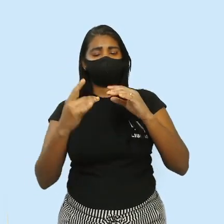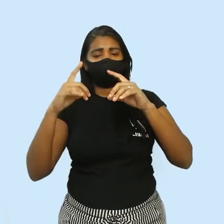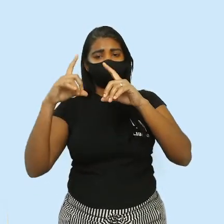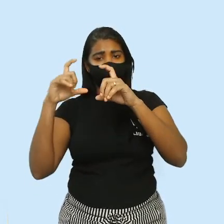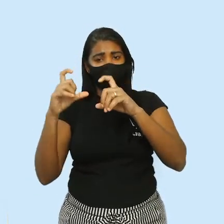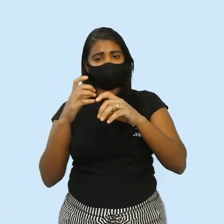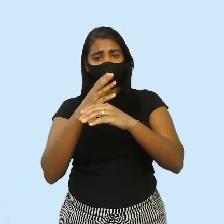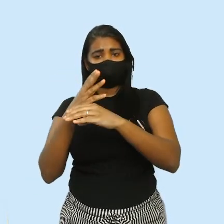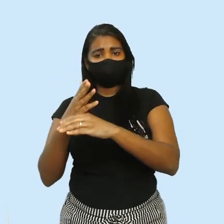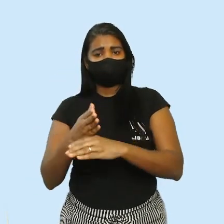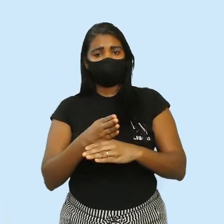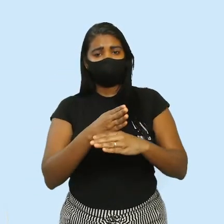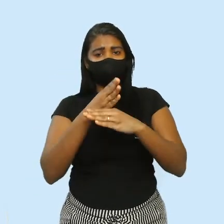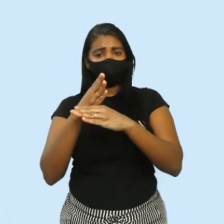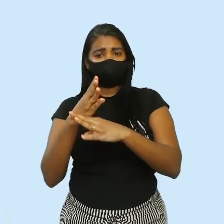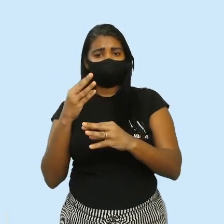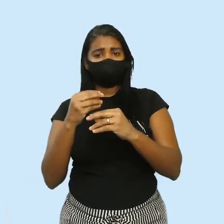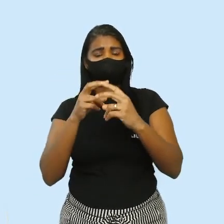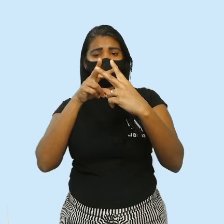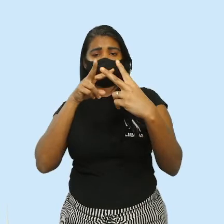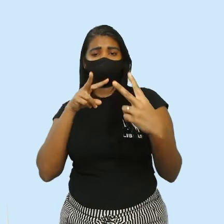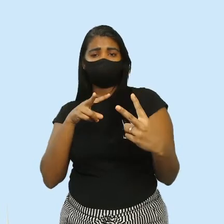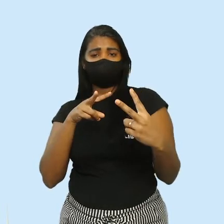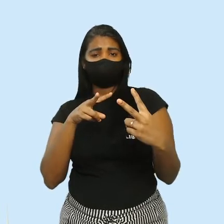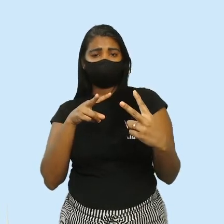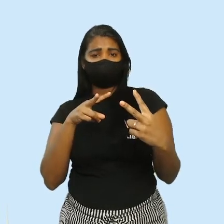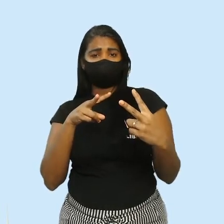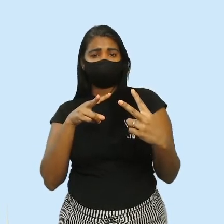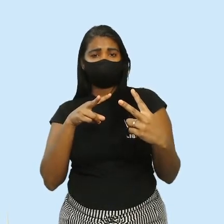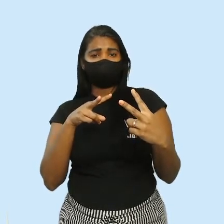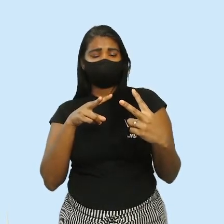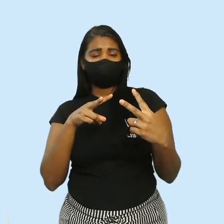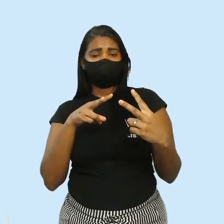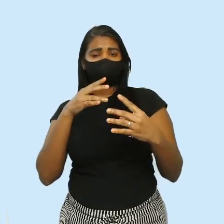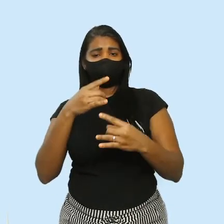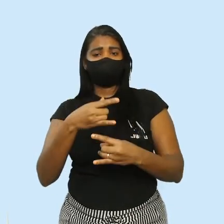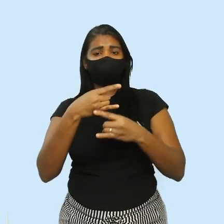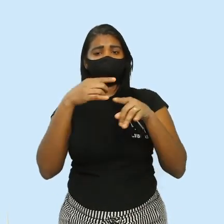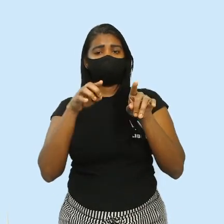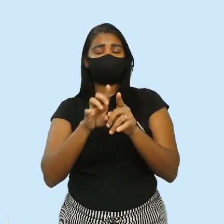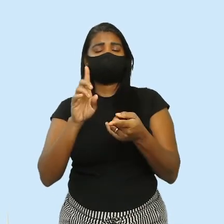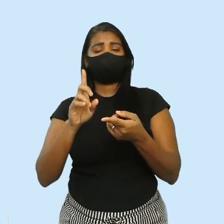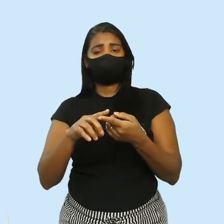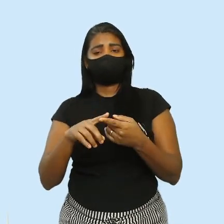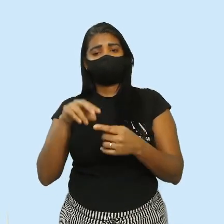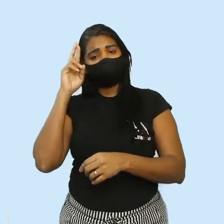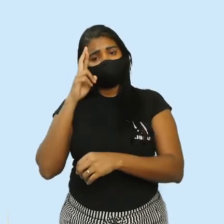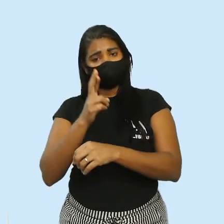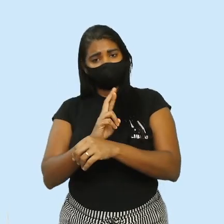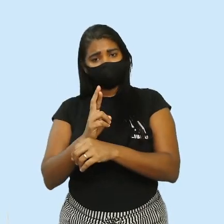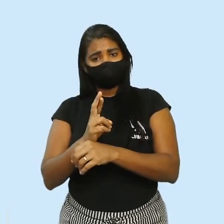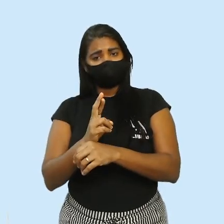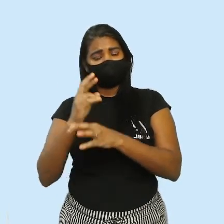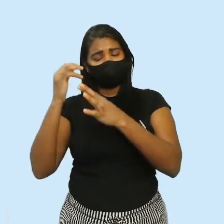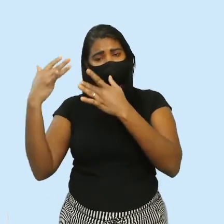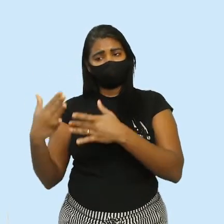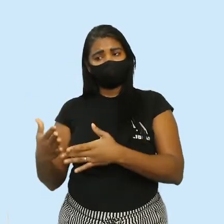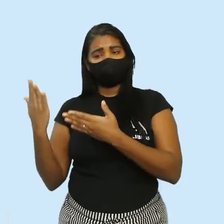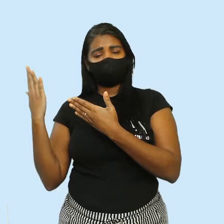o público, sendo online, fazem parte da concepção daquilo. Então, o diretor Kierkegaard Santana, que eu falei